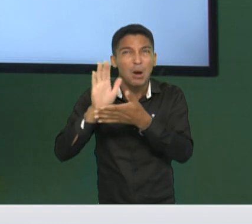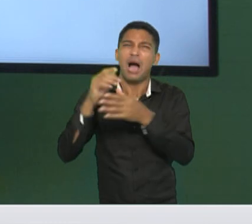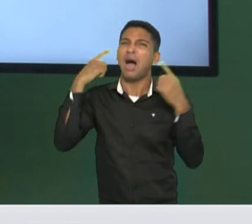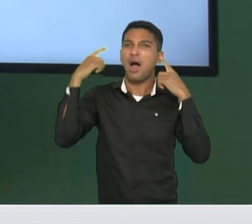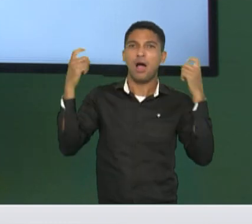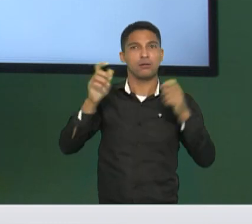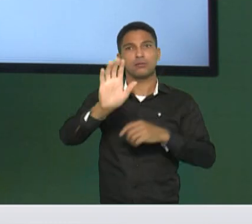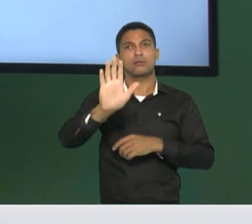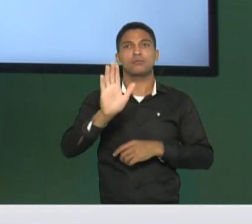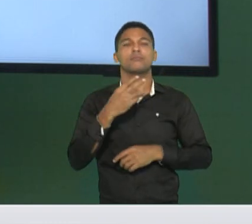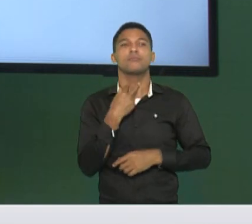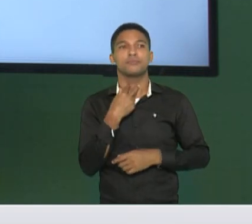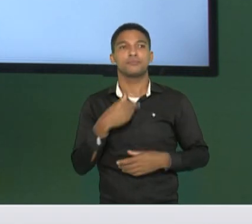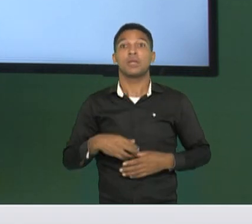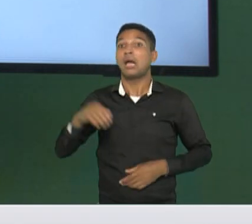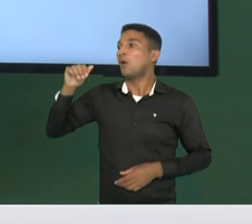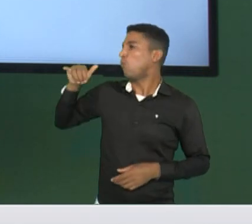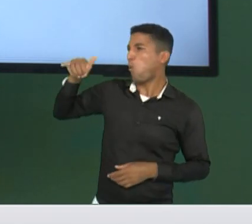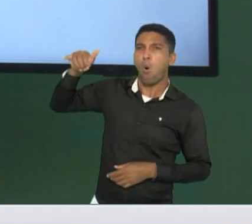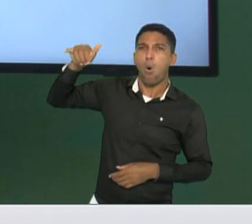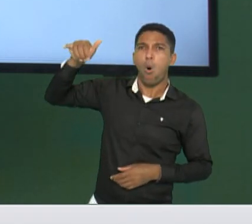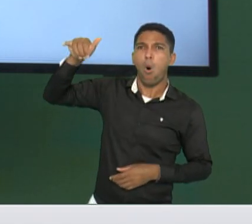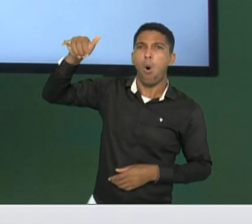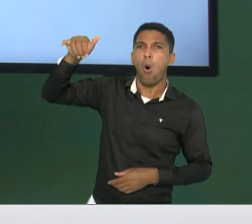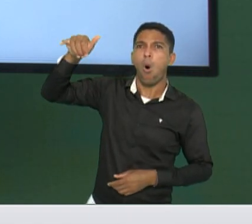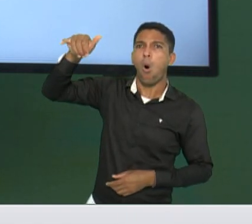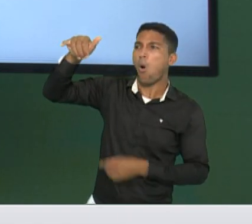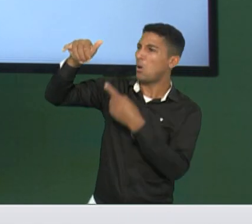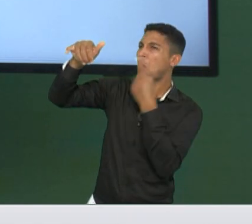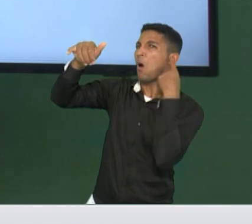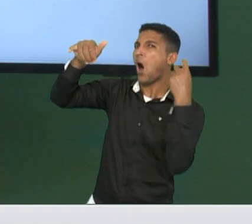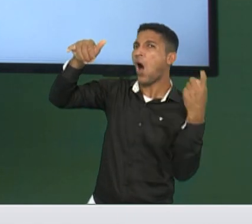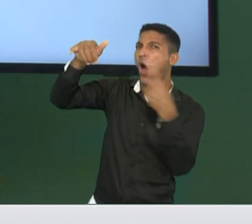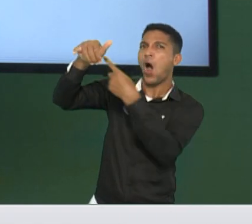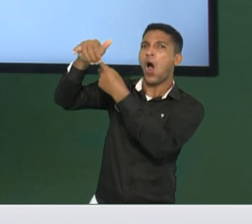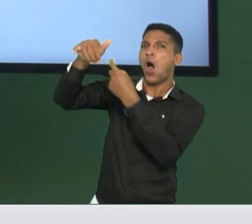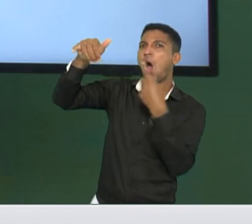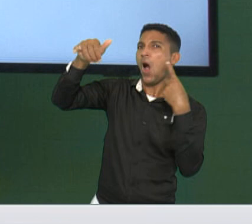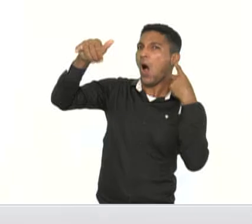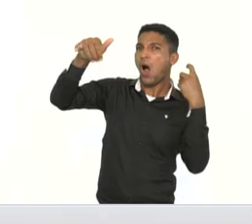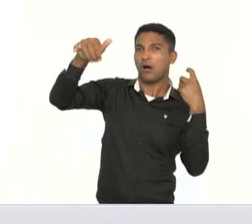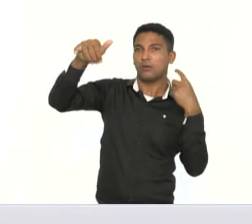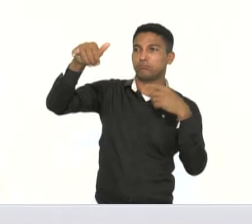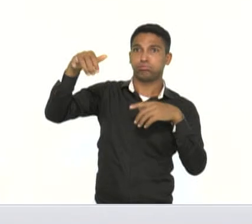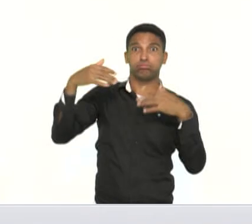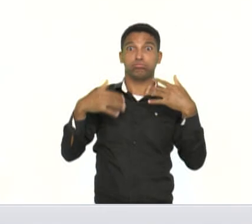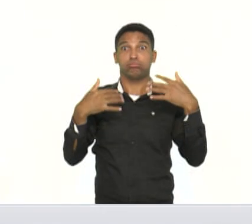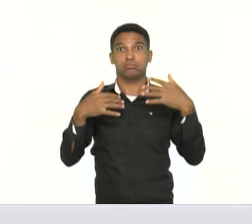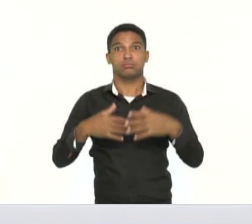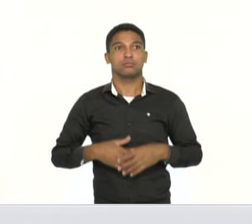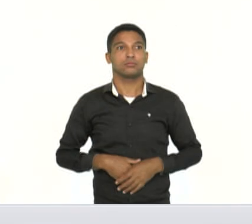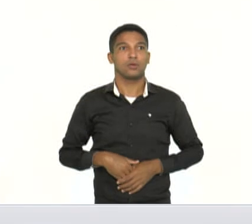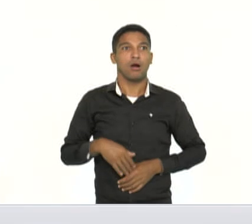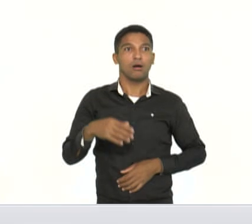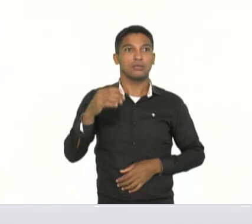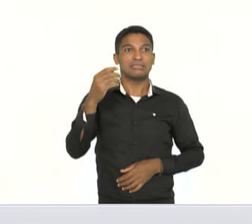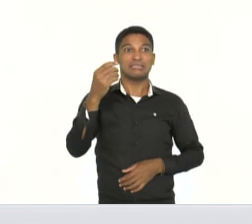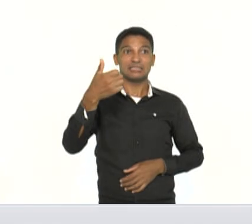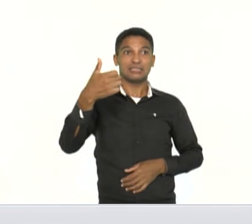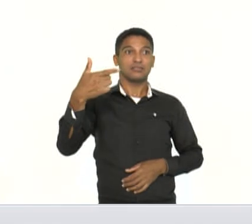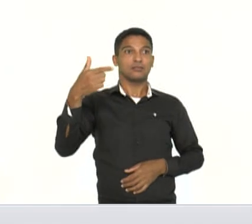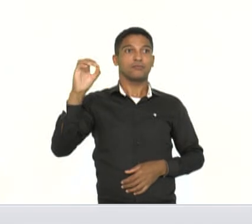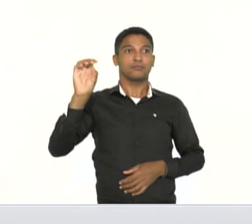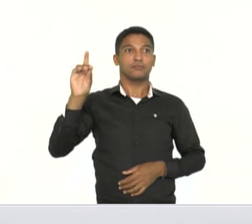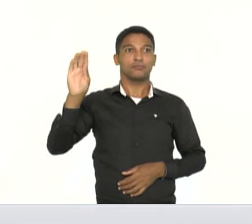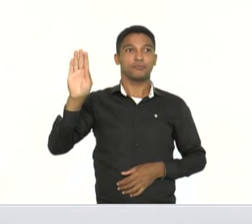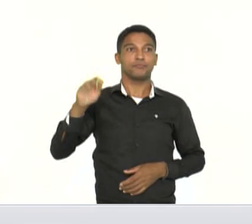E explosões, 140 decibéis. Então, explosão realmente é um tipo tem um